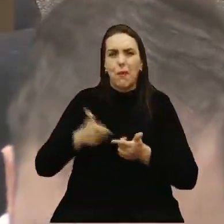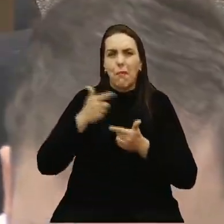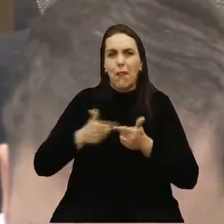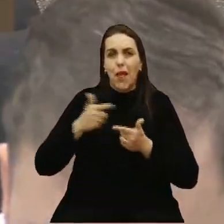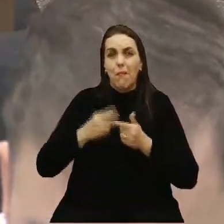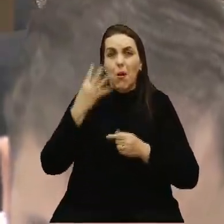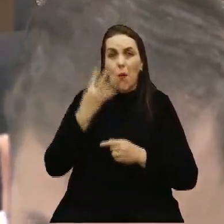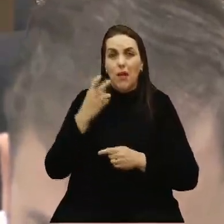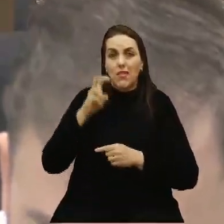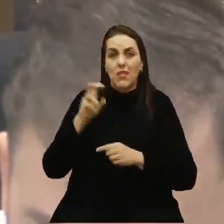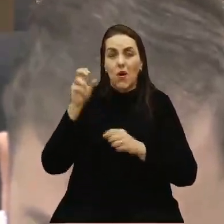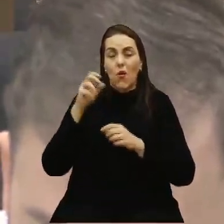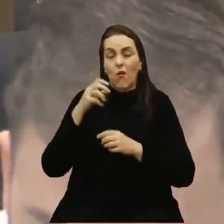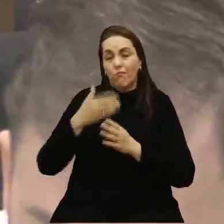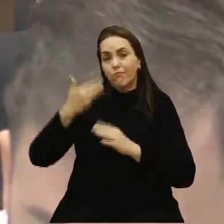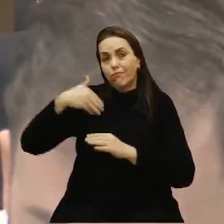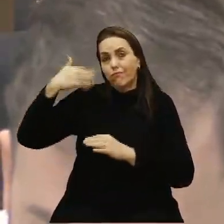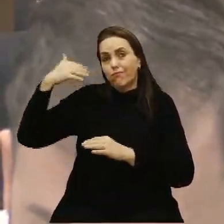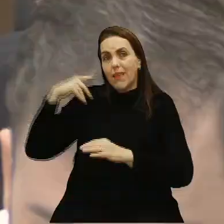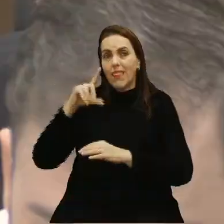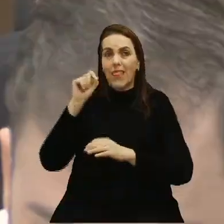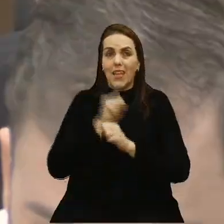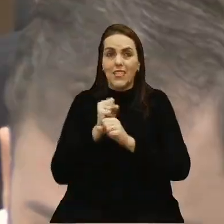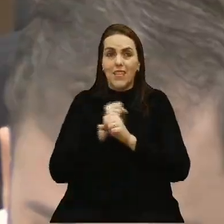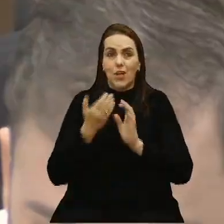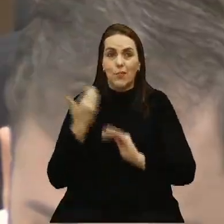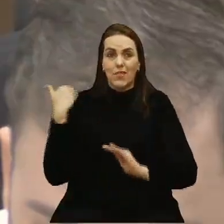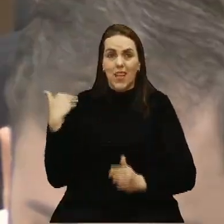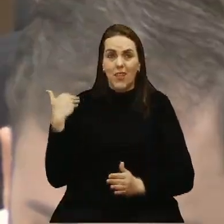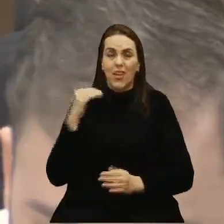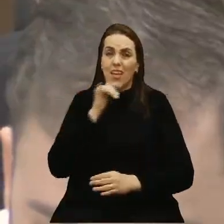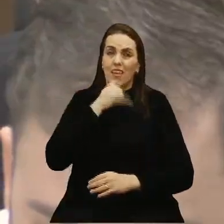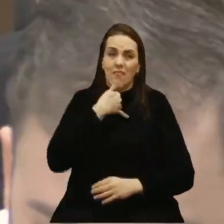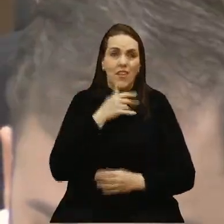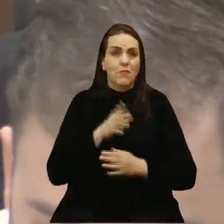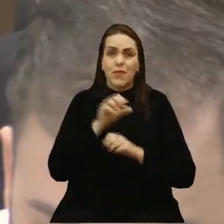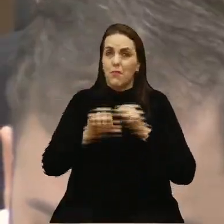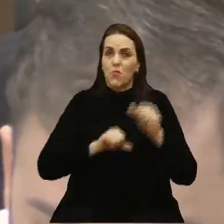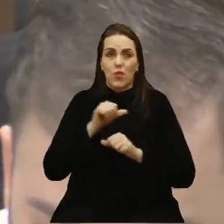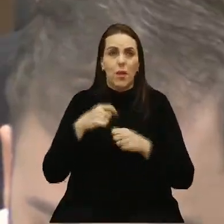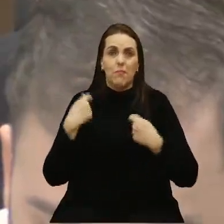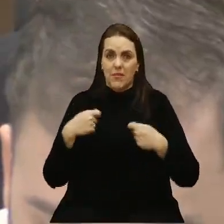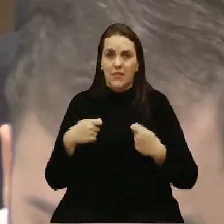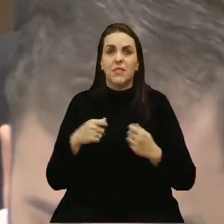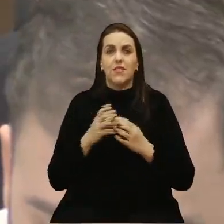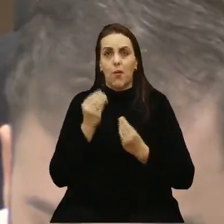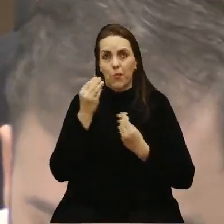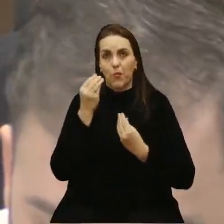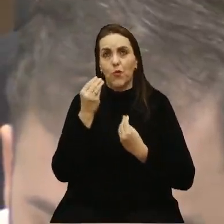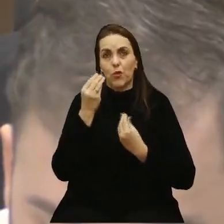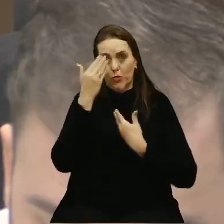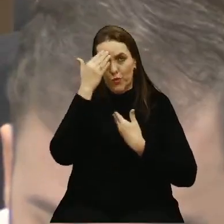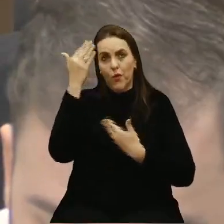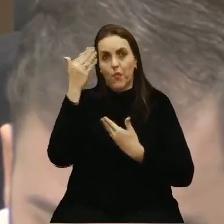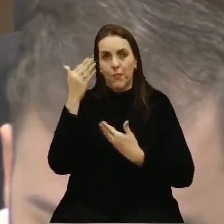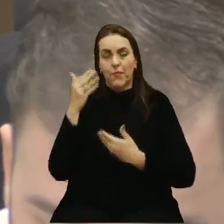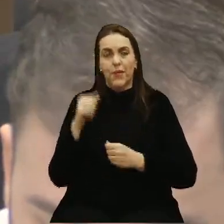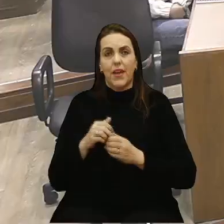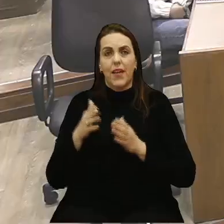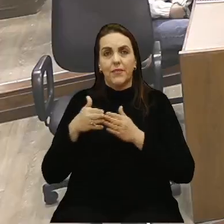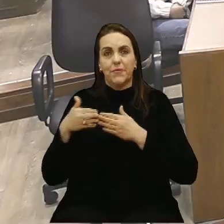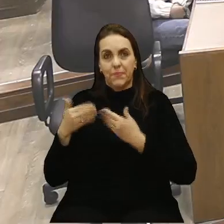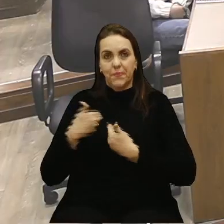4, 5, 10 anos atrás. Infelizmente, isso tem que mudar. Muito obrigado pela parte,